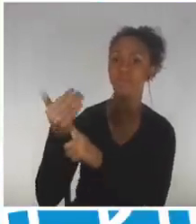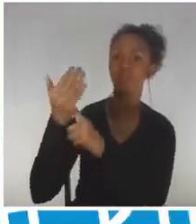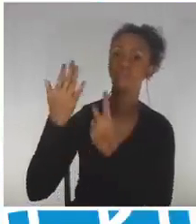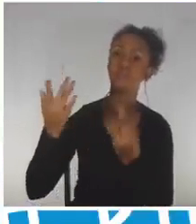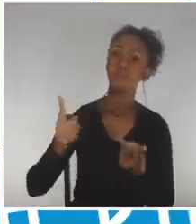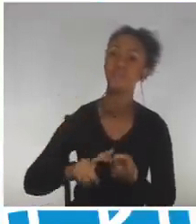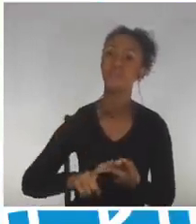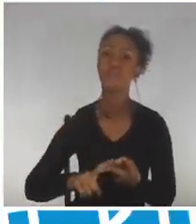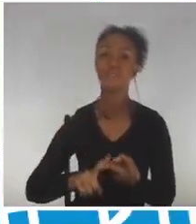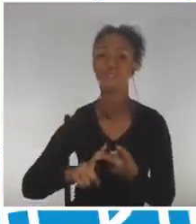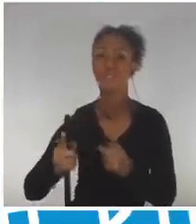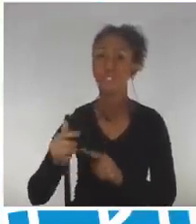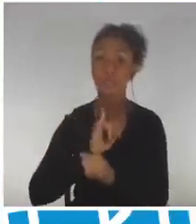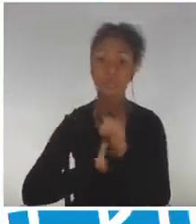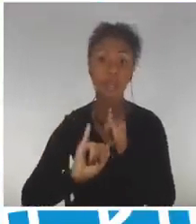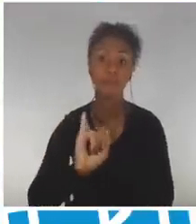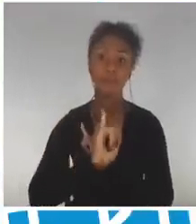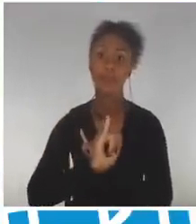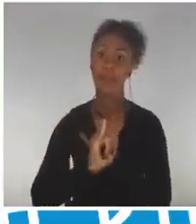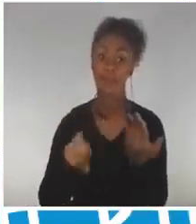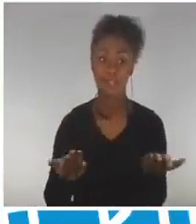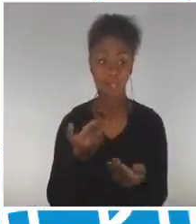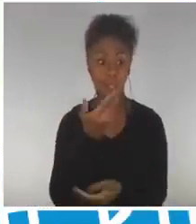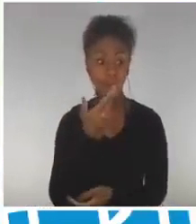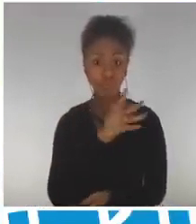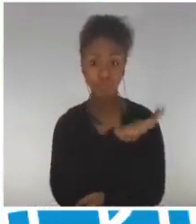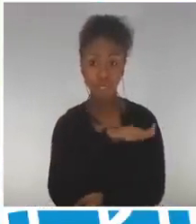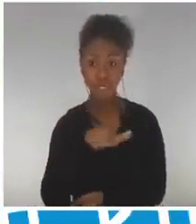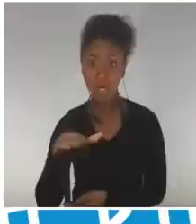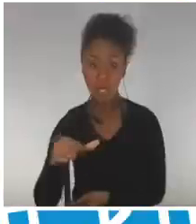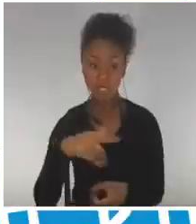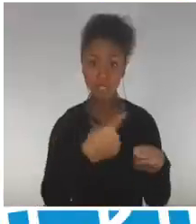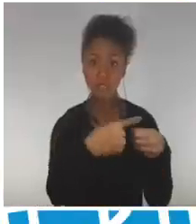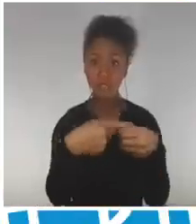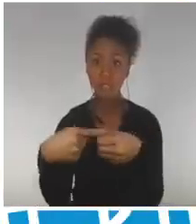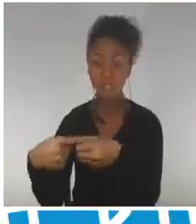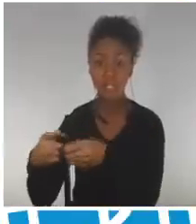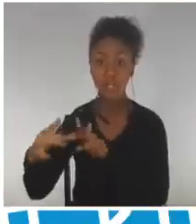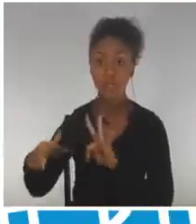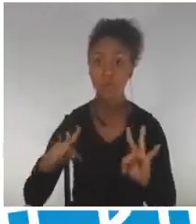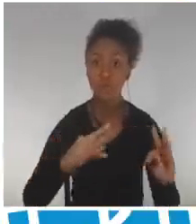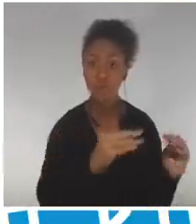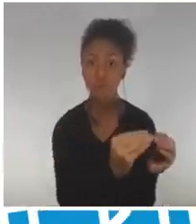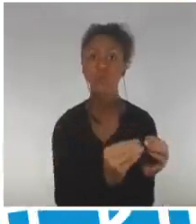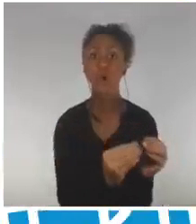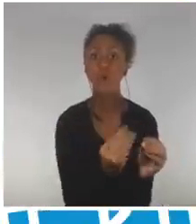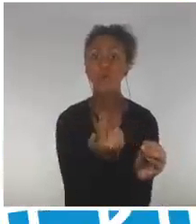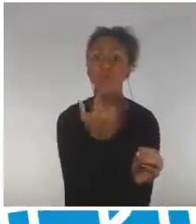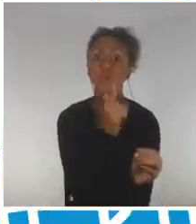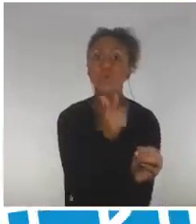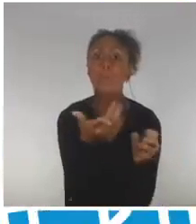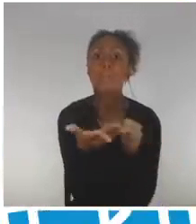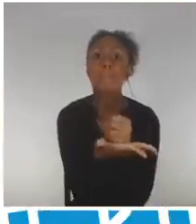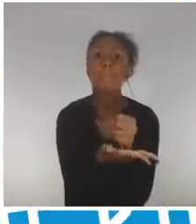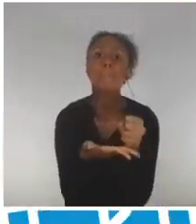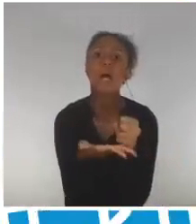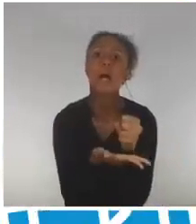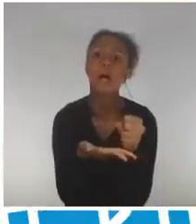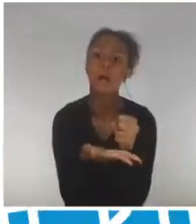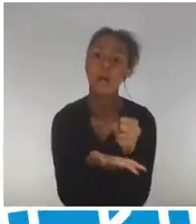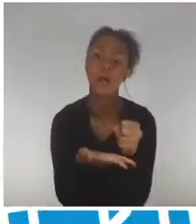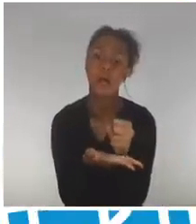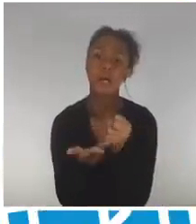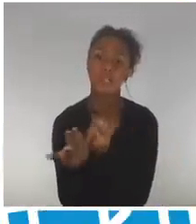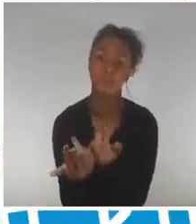à internet, para que essas crianças desses municípios e dessas escolas tivessem um padrão mínimo